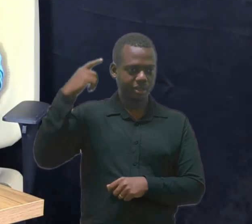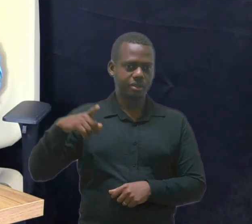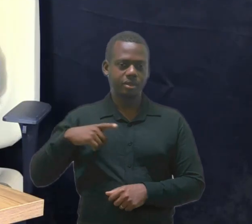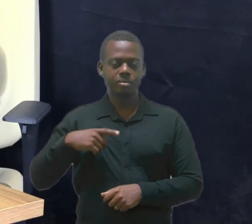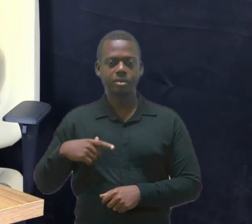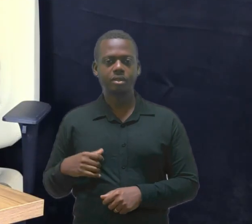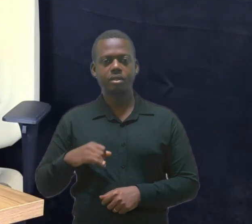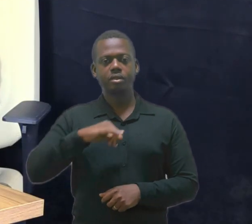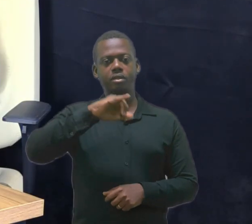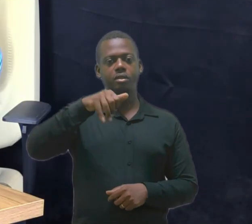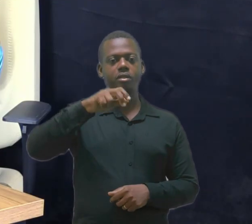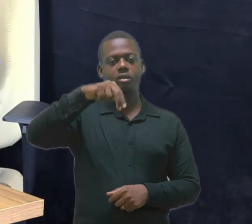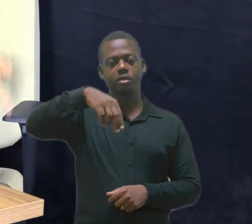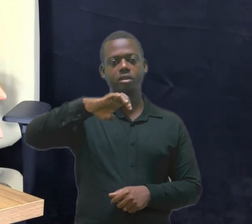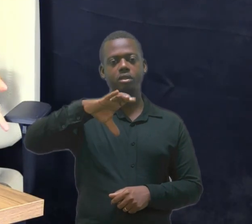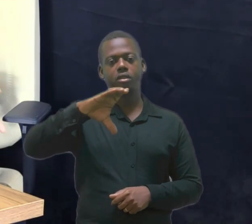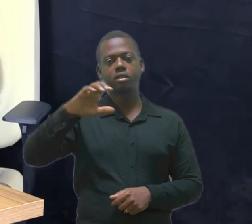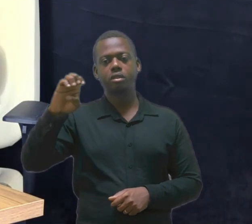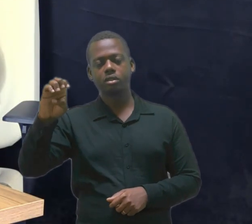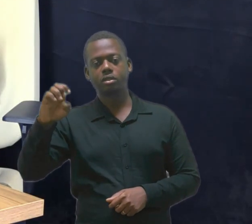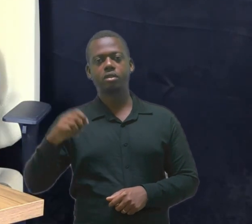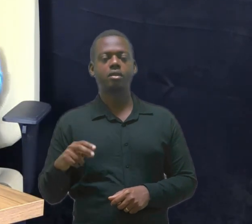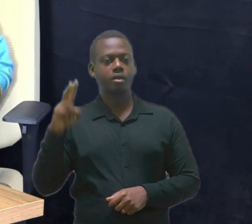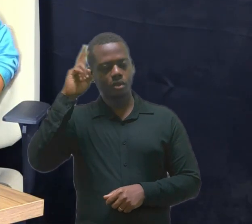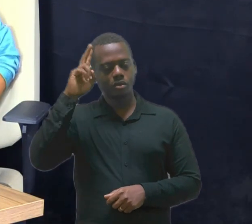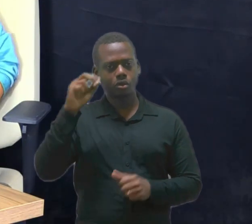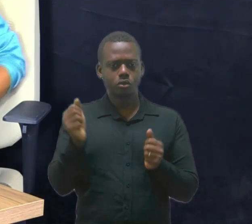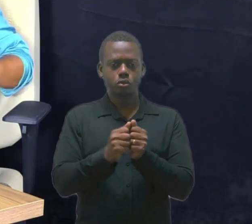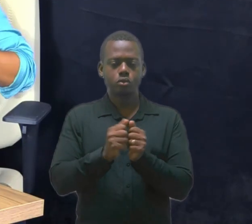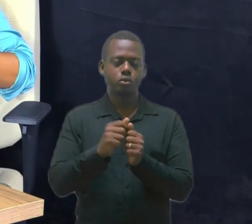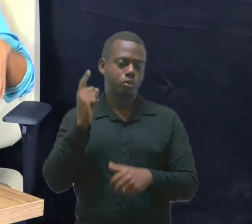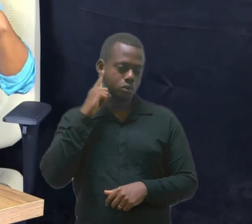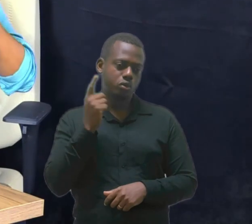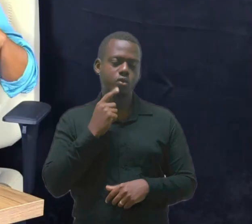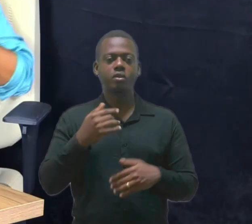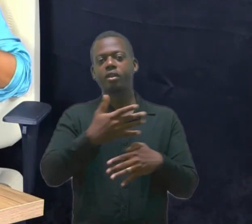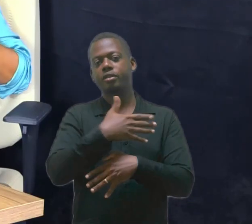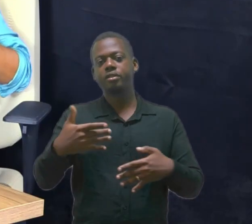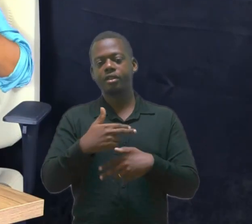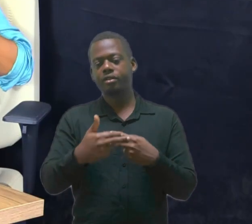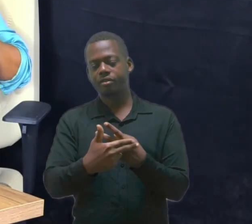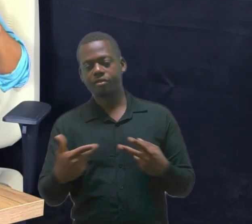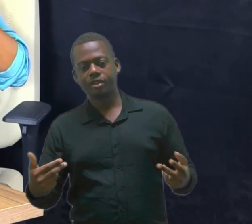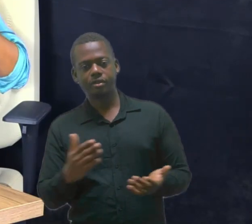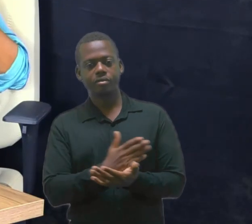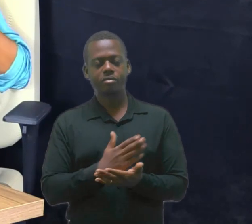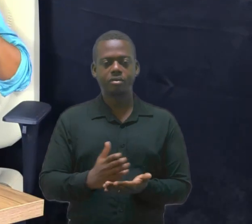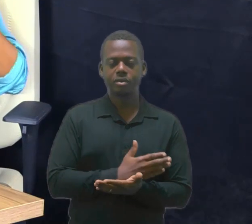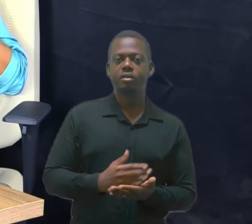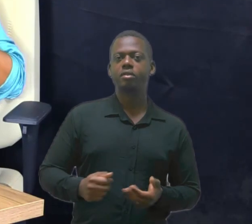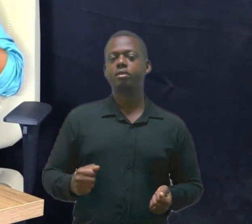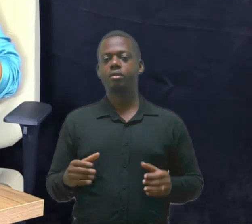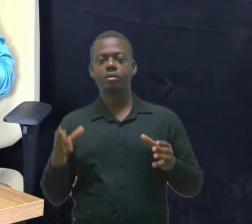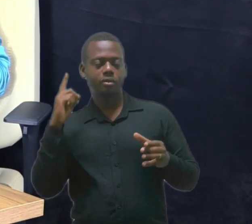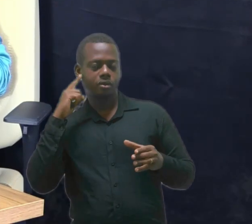Né? Tem também Janice, que é da Luz Palmeira, também tem uma história com surdo. Então, tem pessoas na cidade, né, que têm esse amor, essa